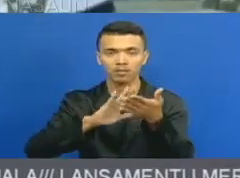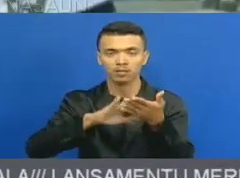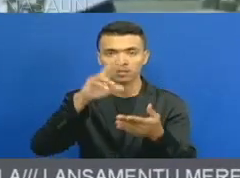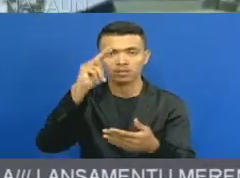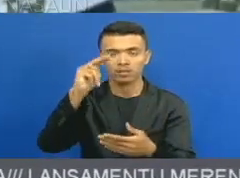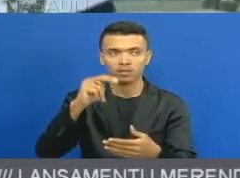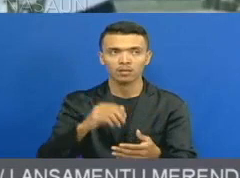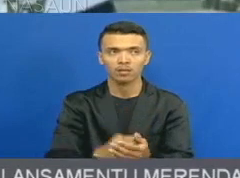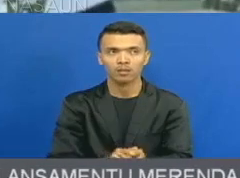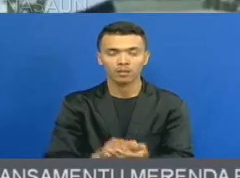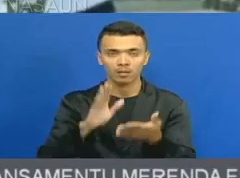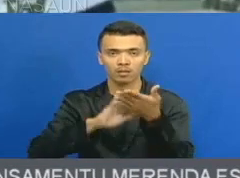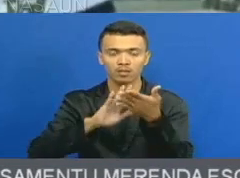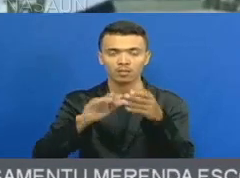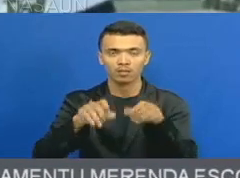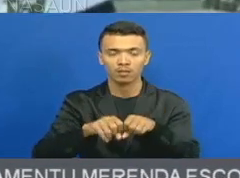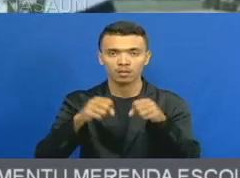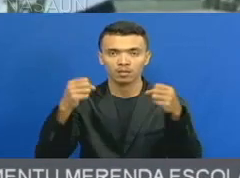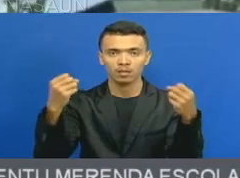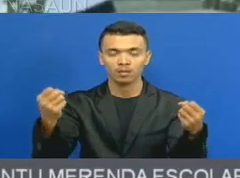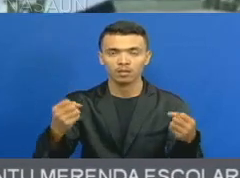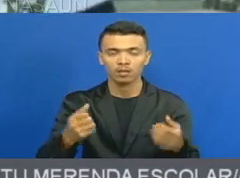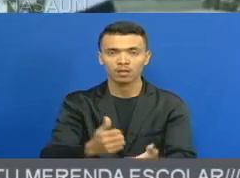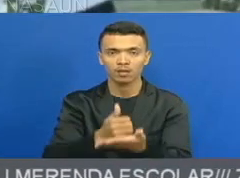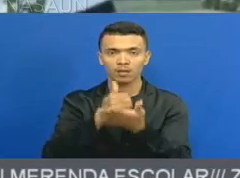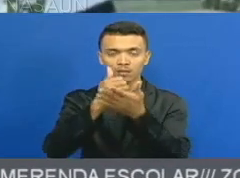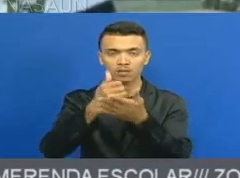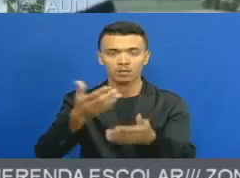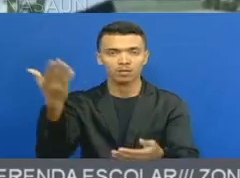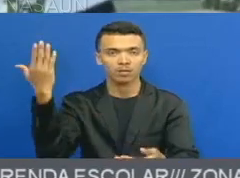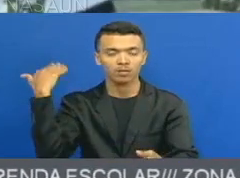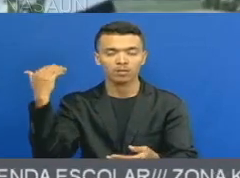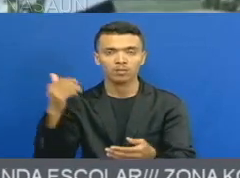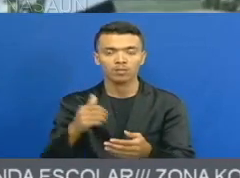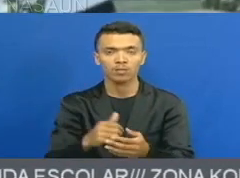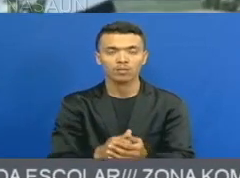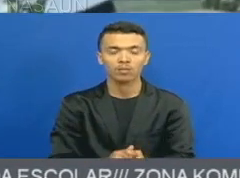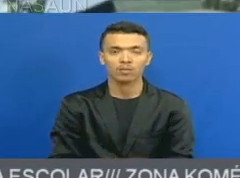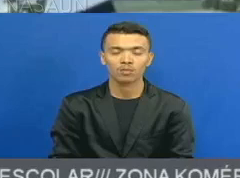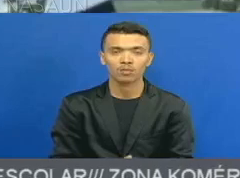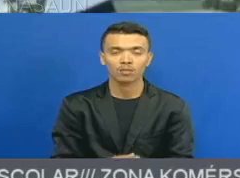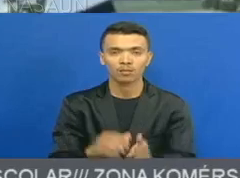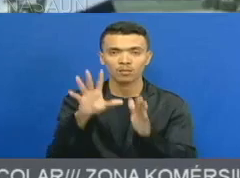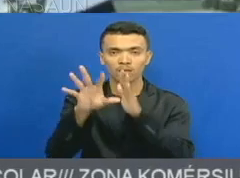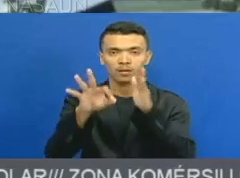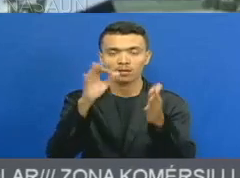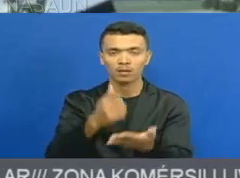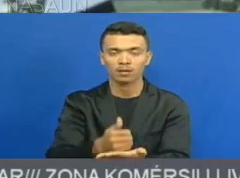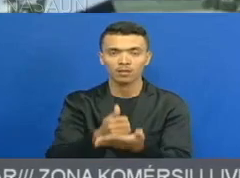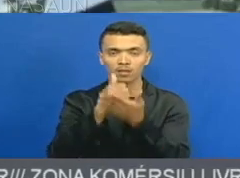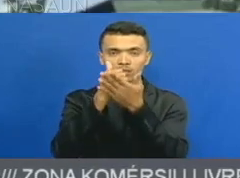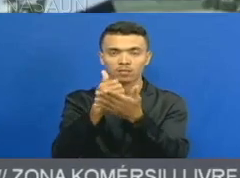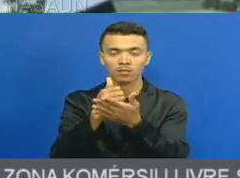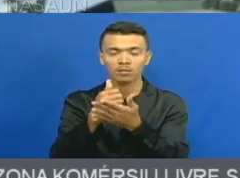na ba senti grave tempo também ia apui apui antes de ir ulu momento pouco referindo ni nem ma caminha nem heta na jura susi energia